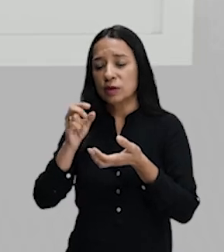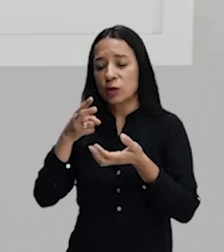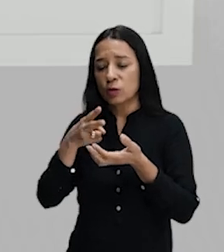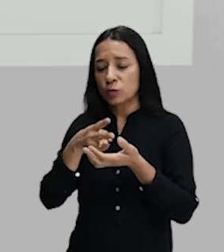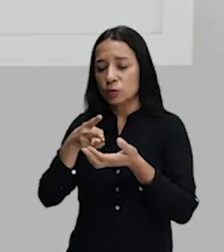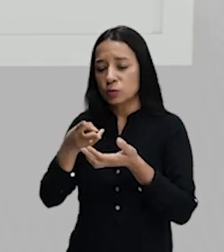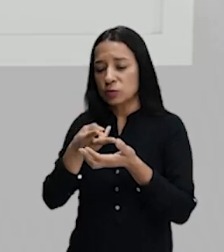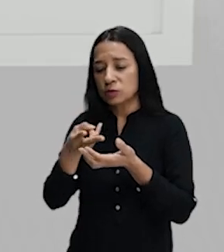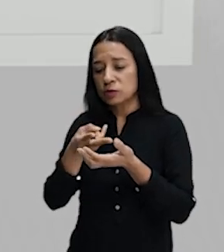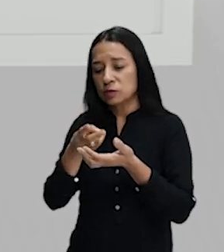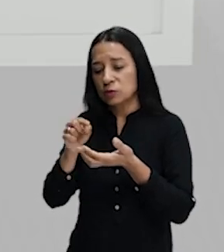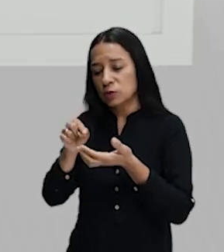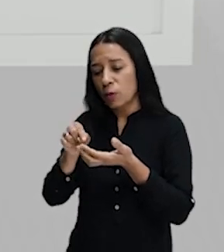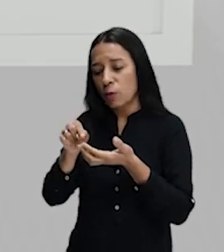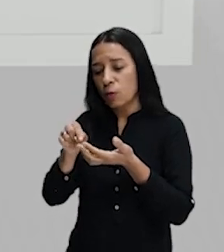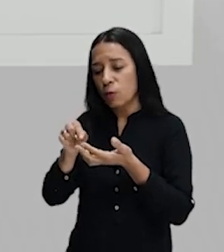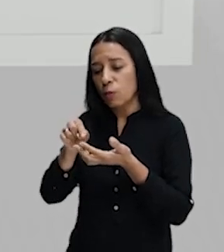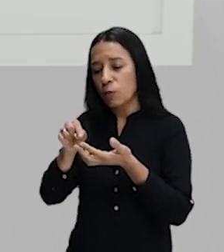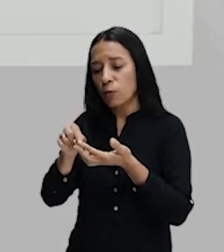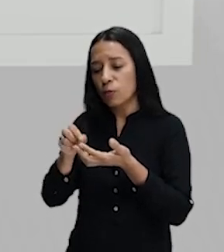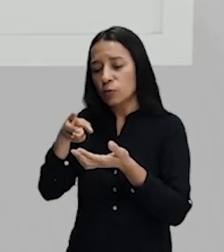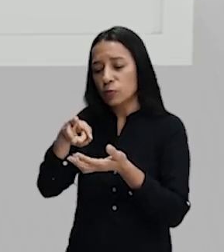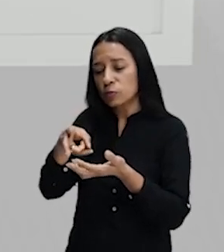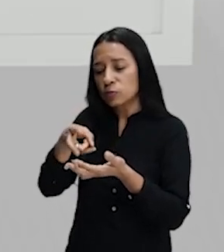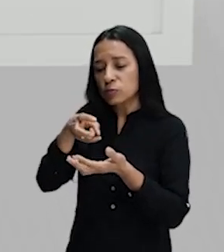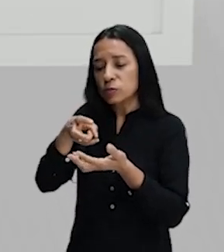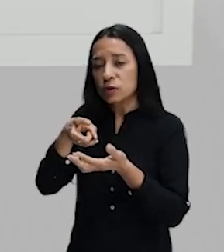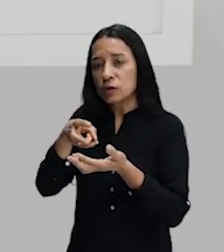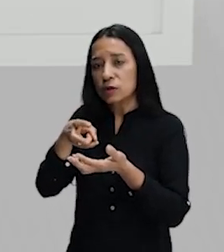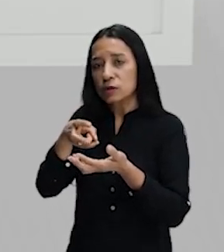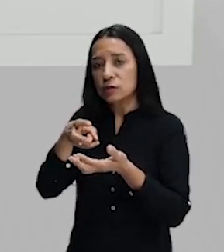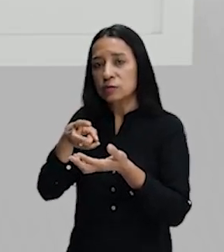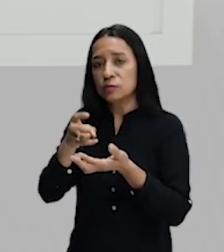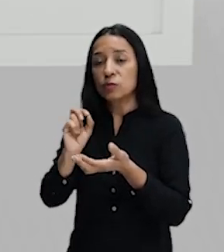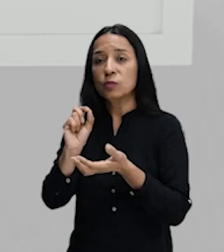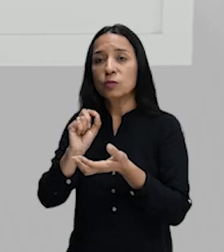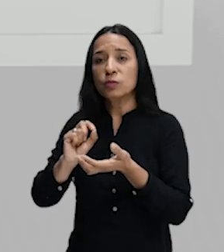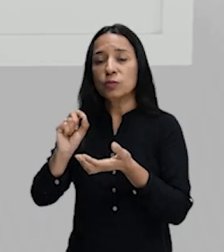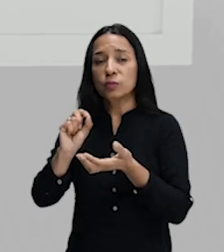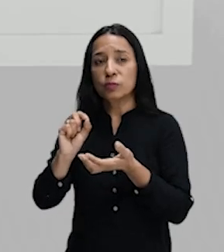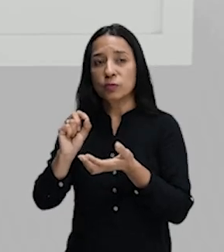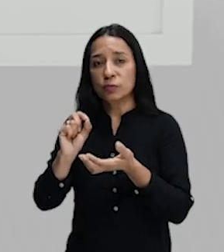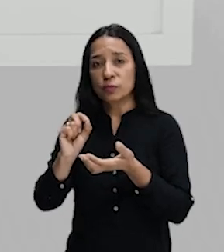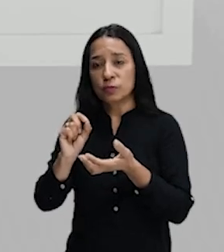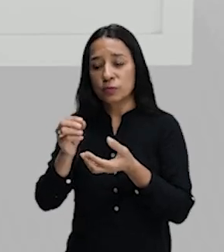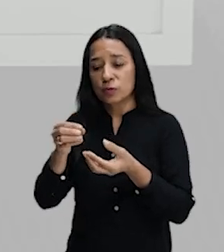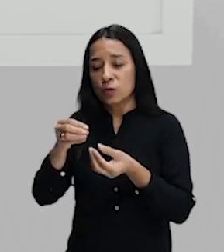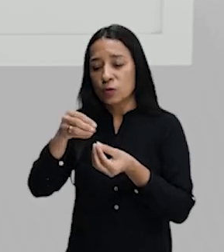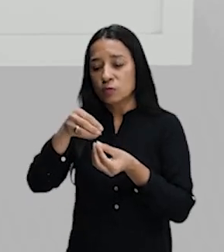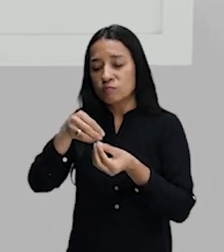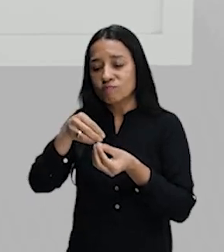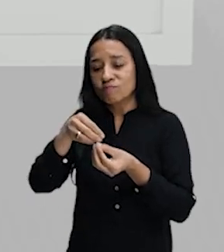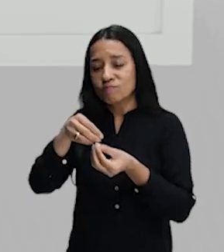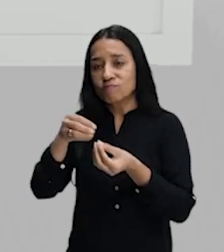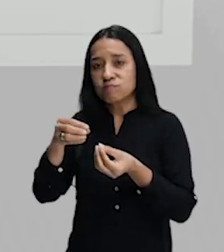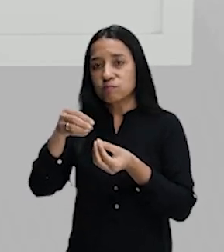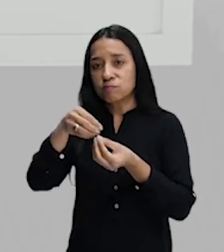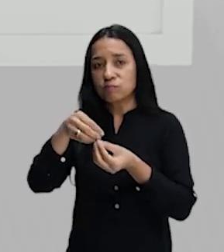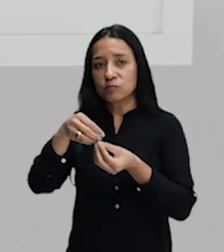dois ímãs vão ter pontos e que esses ímãs eles irão se atrair. Detalhe, para que eles fiquem ali